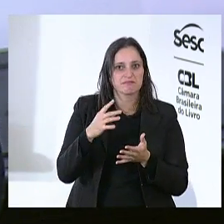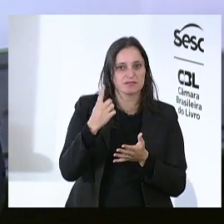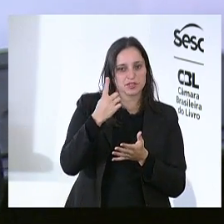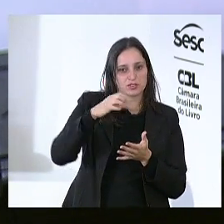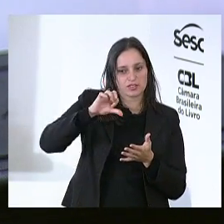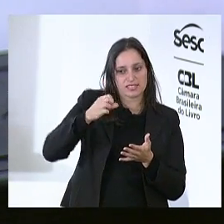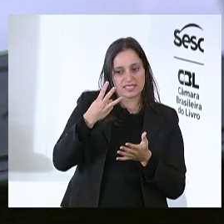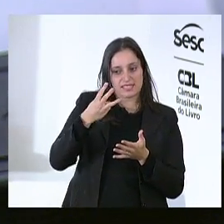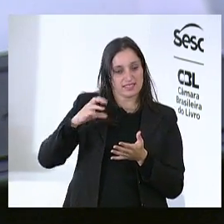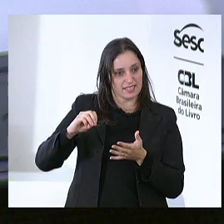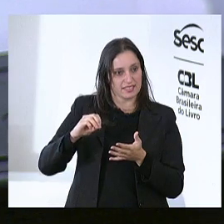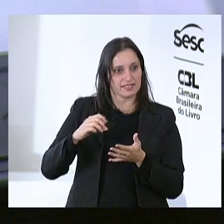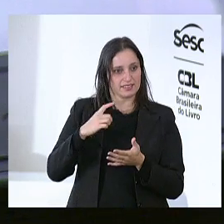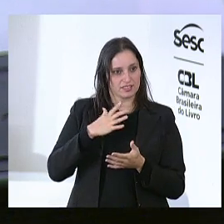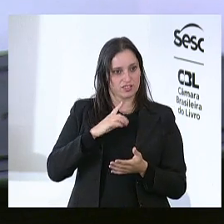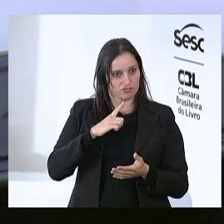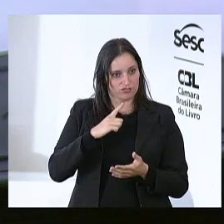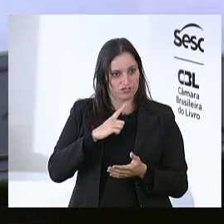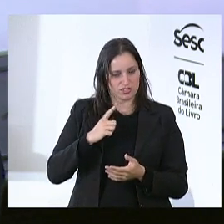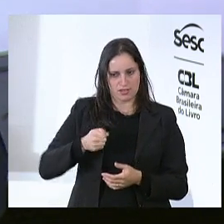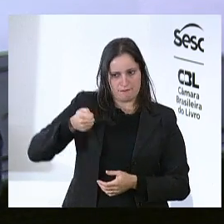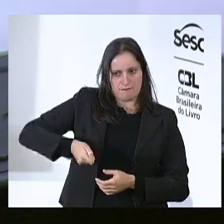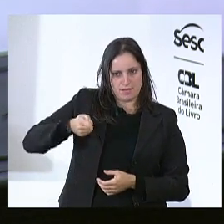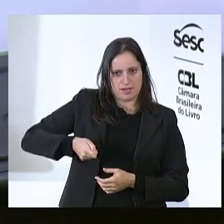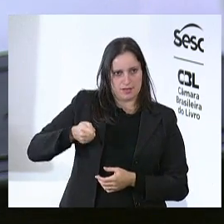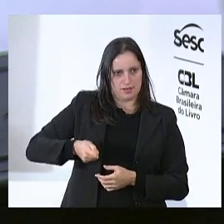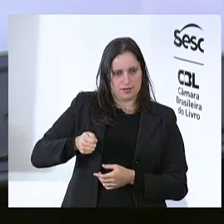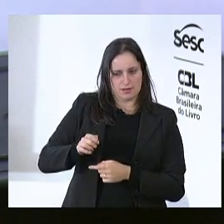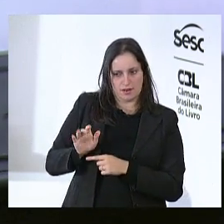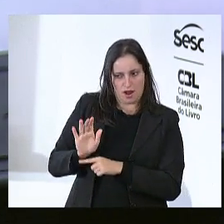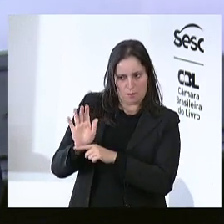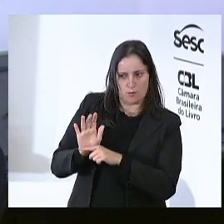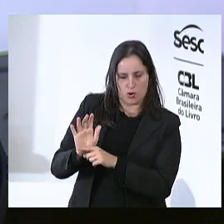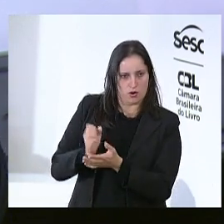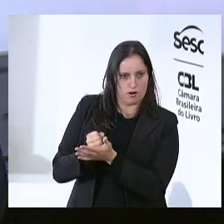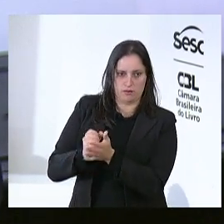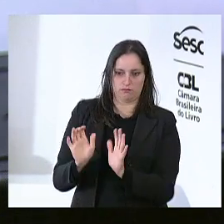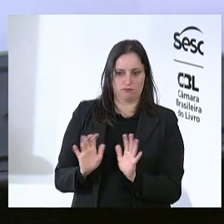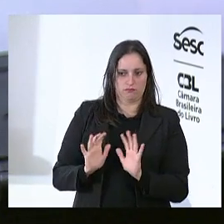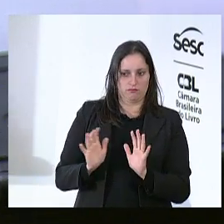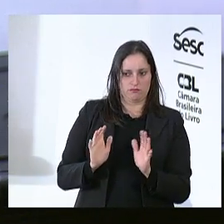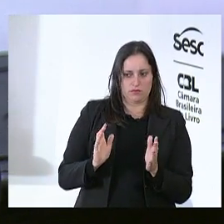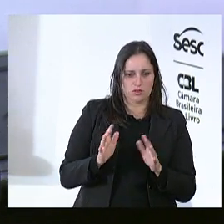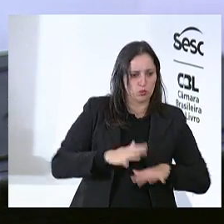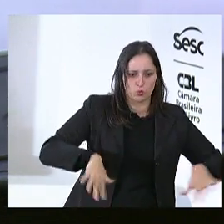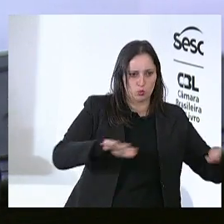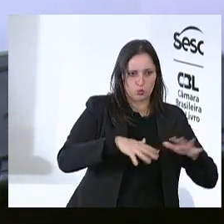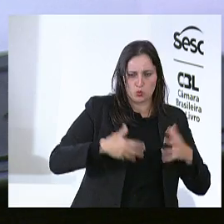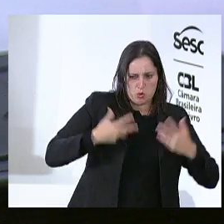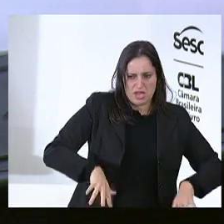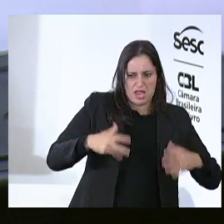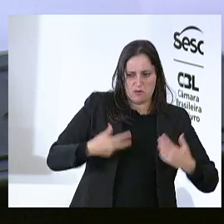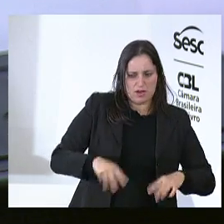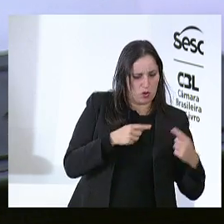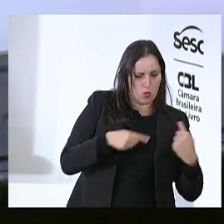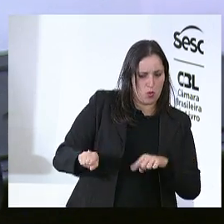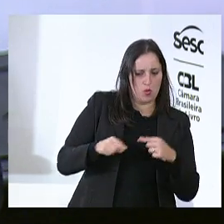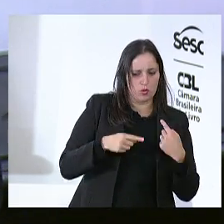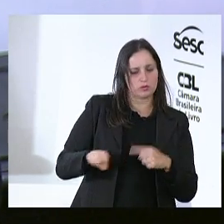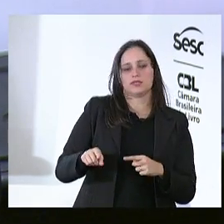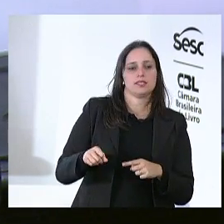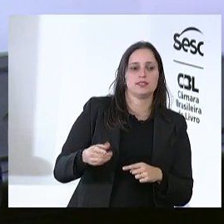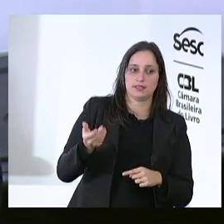extrema direita. Ninguém tinha apoiado a ditadura, ninguém gostava da ditadura. Né, todo mundo tinha sido resistente. Né, teve uma época que foi assim.